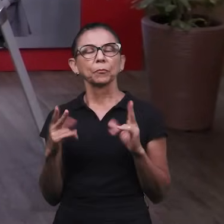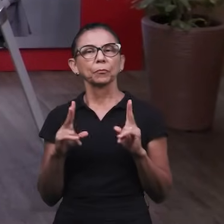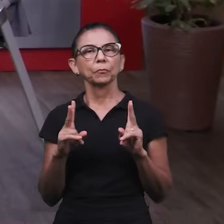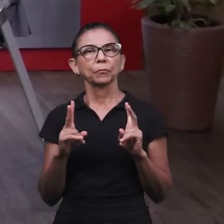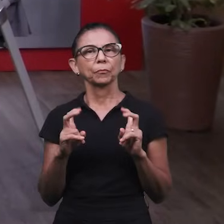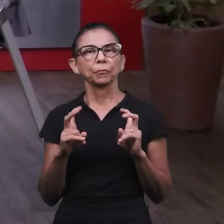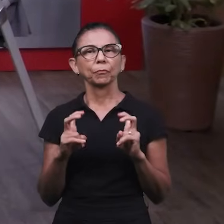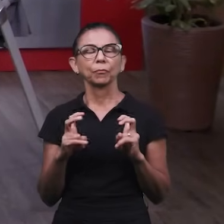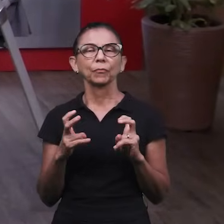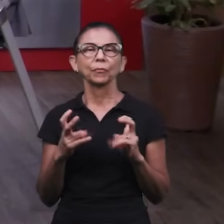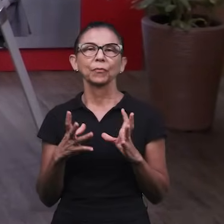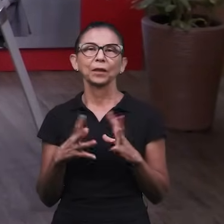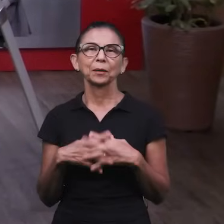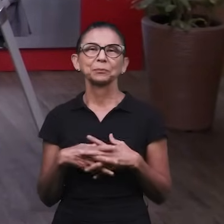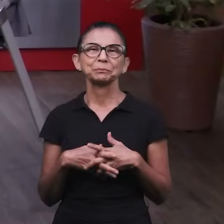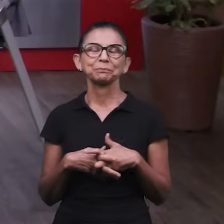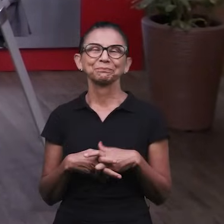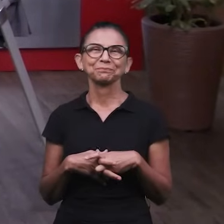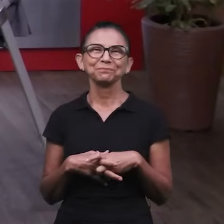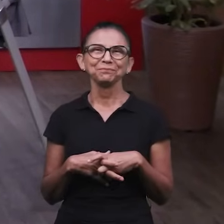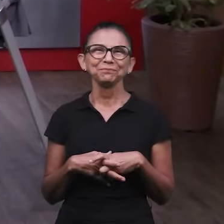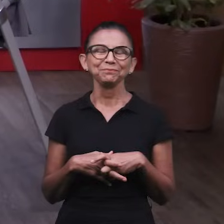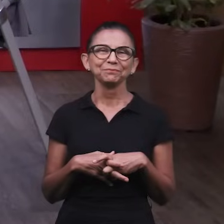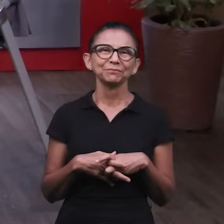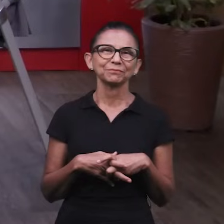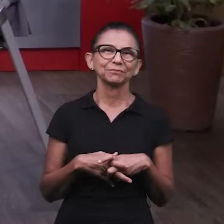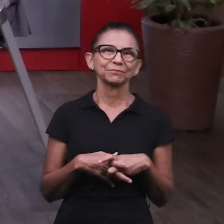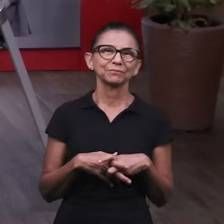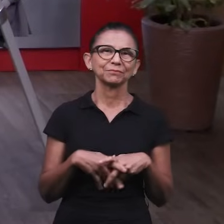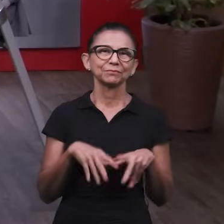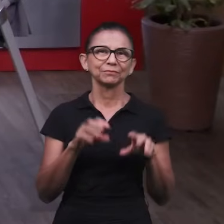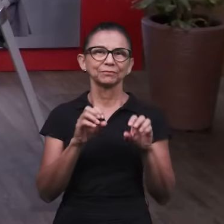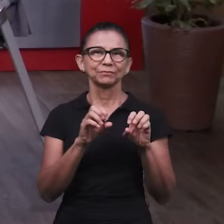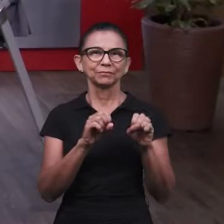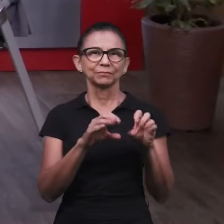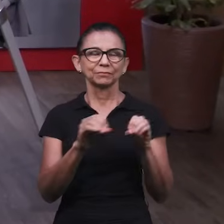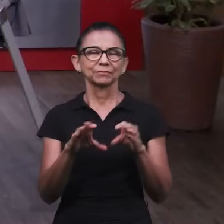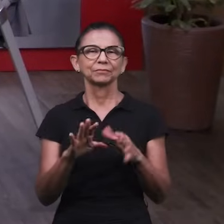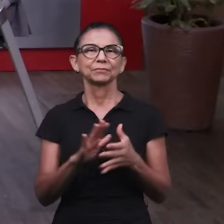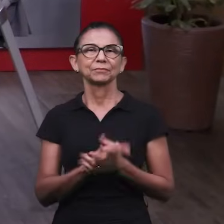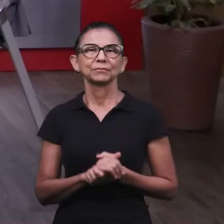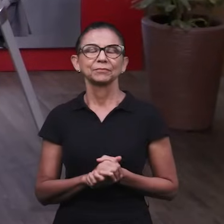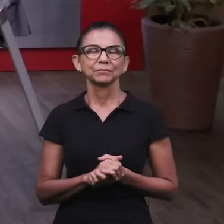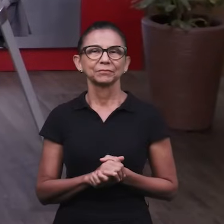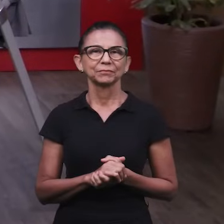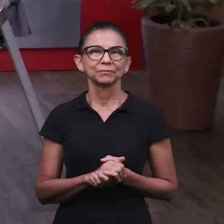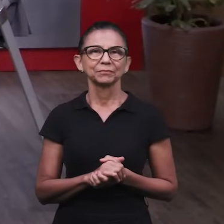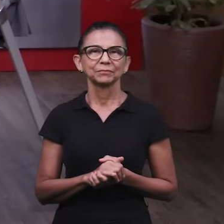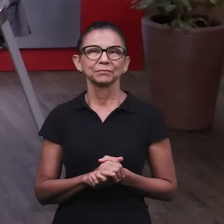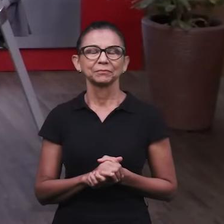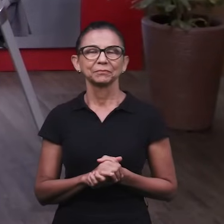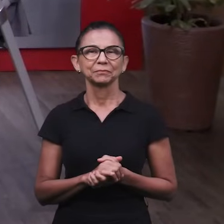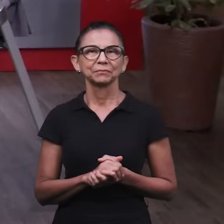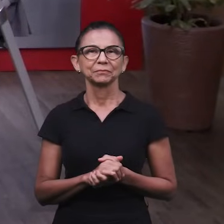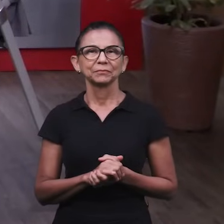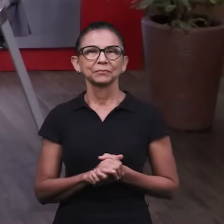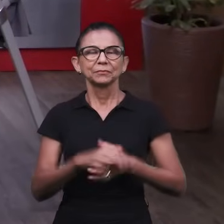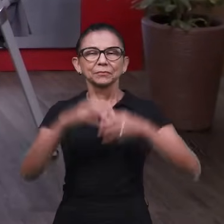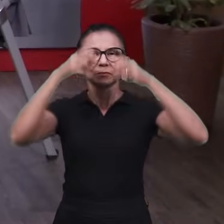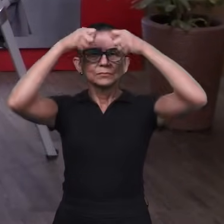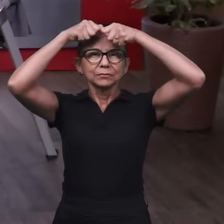sobre mais a respeito de educação especial, né, transtorno